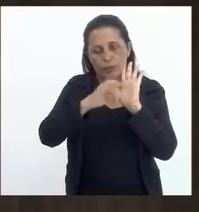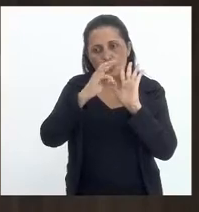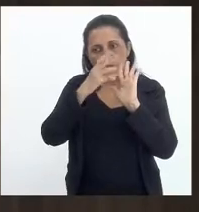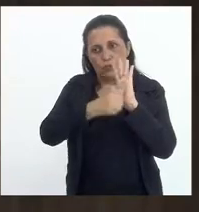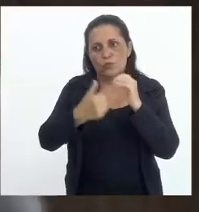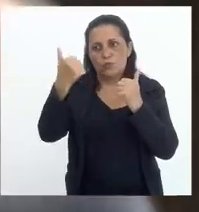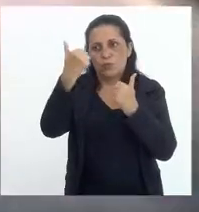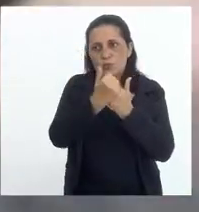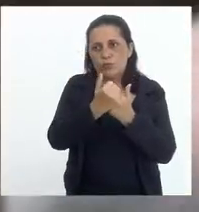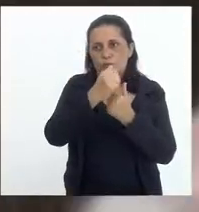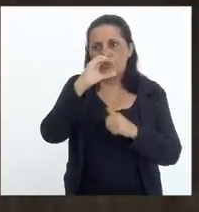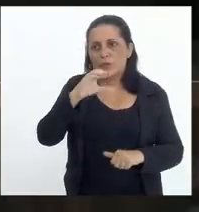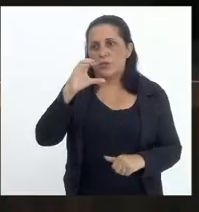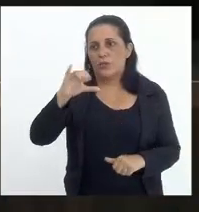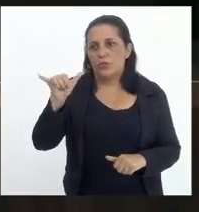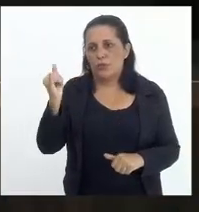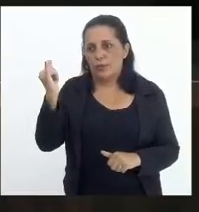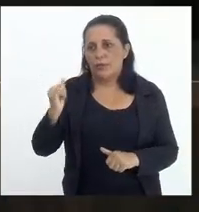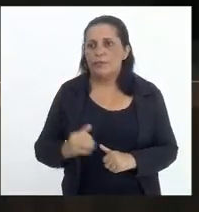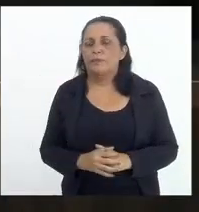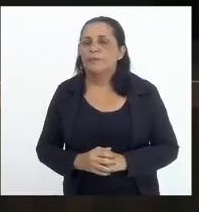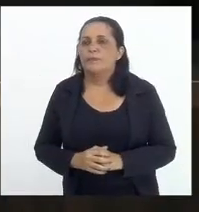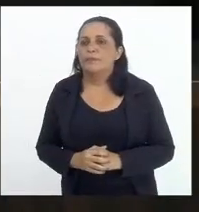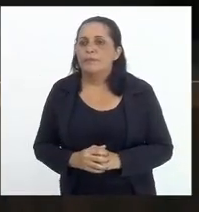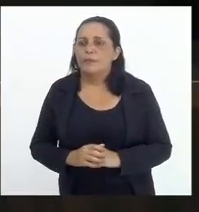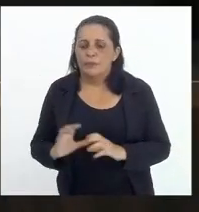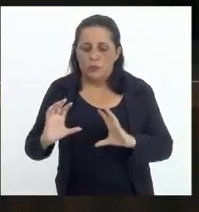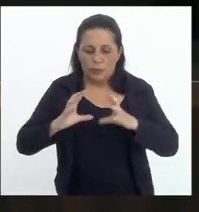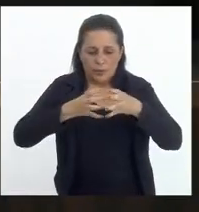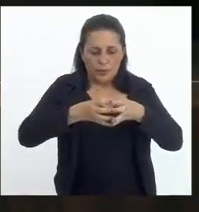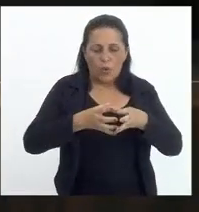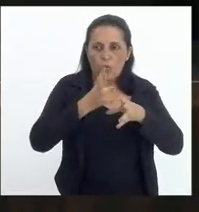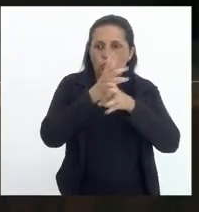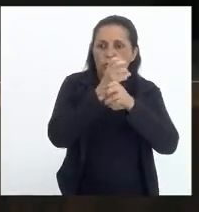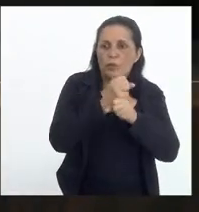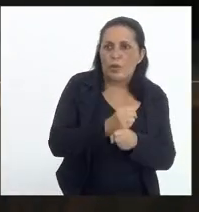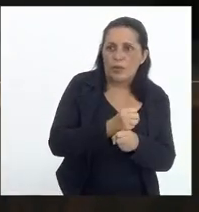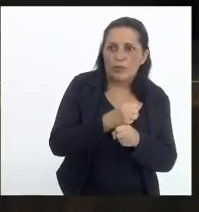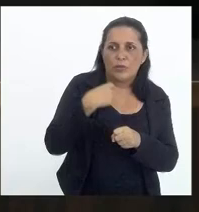substitutivo da CCJ. Pela Comissão de Orçamento, deputado Márcio Pacheco.